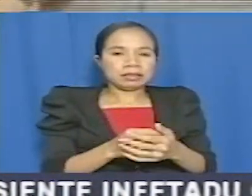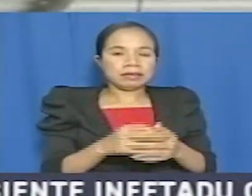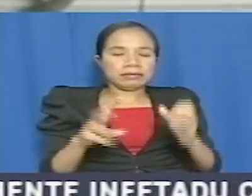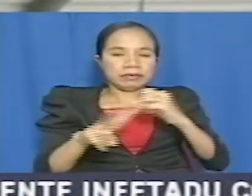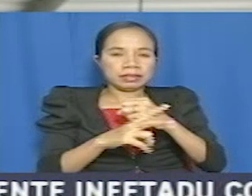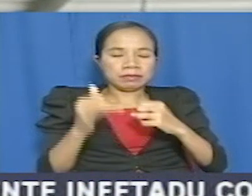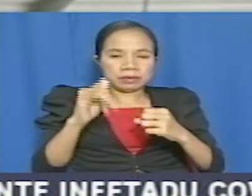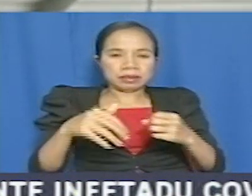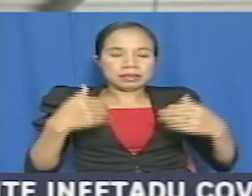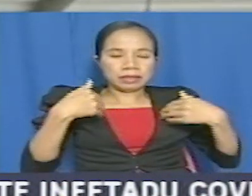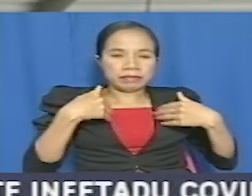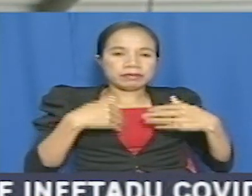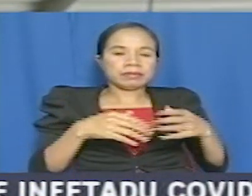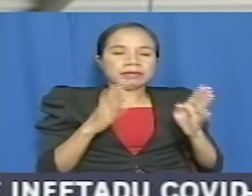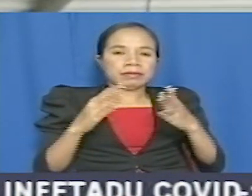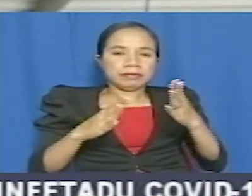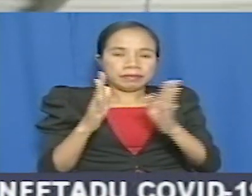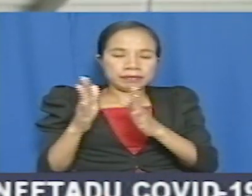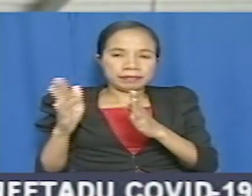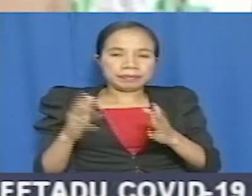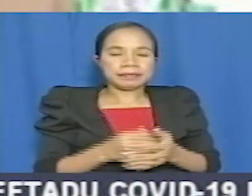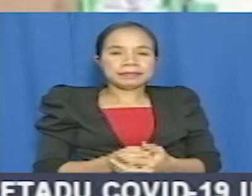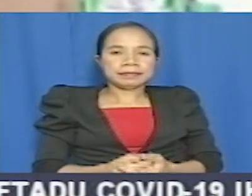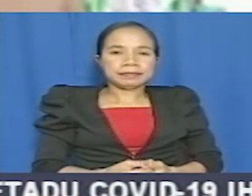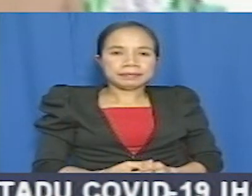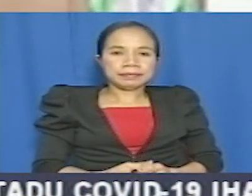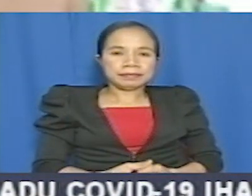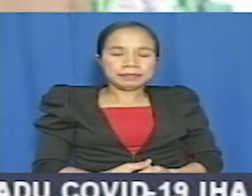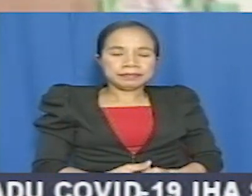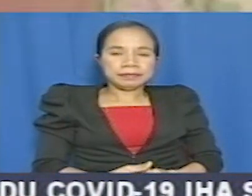ia fazer processo. O Viqueque Basílio Carvalho para RTTL.